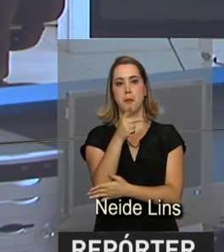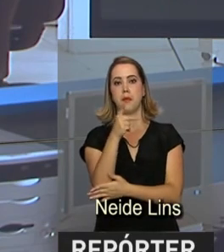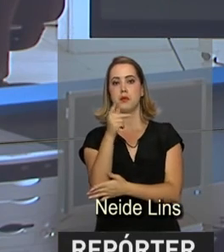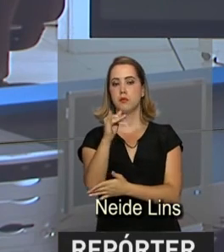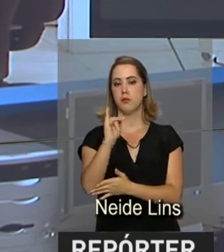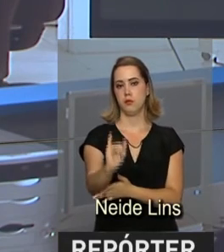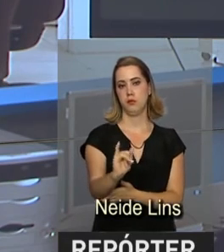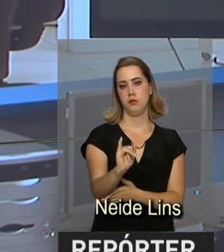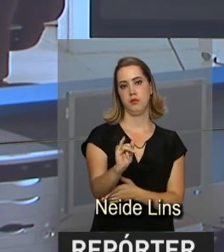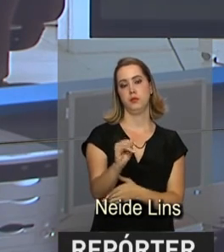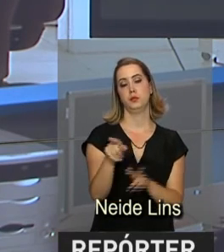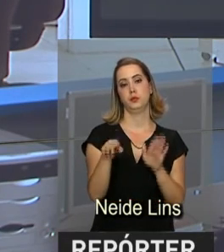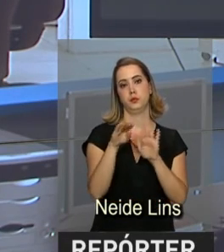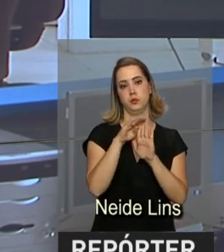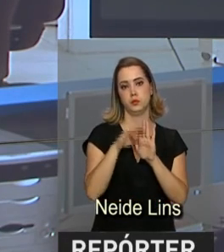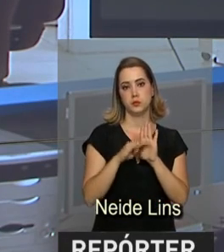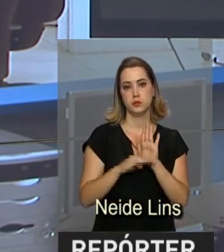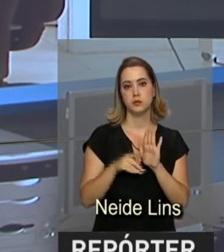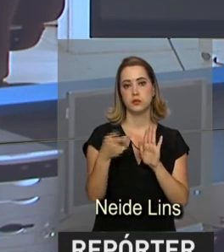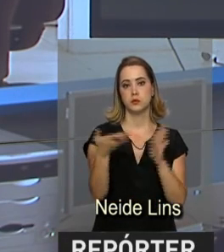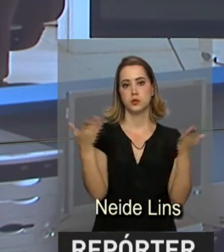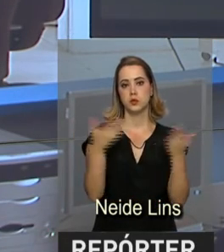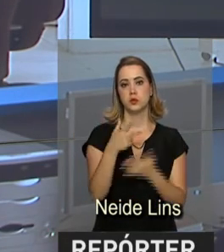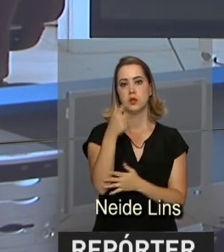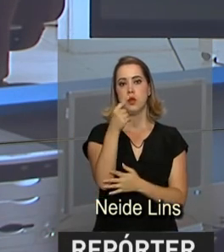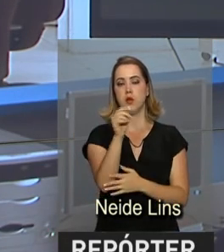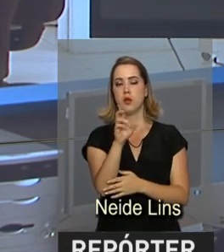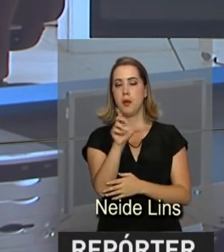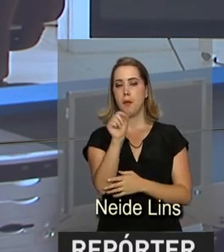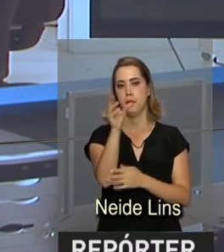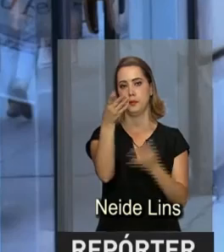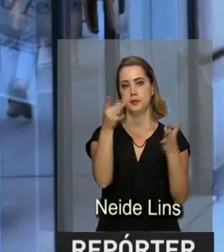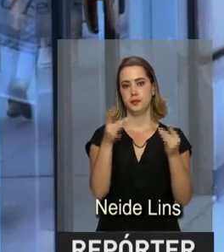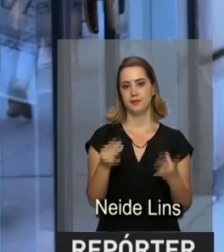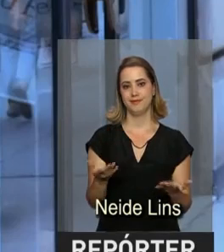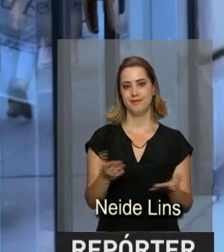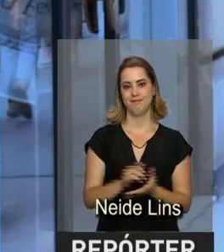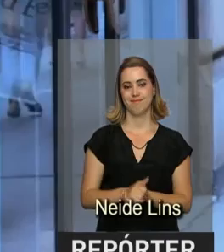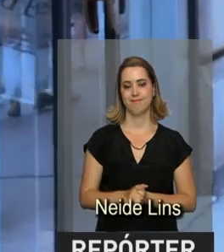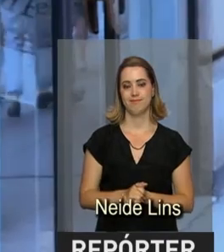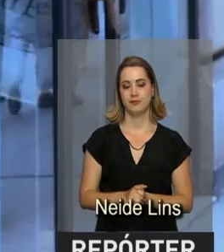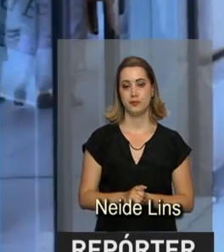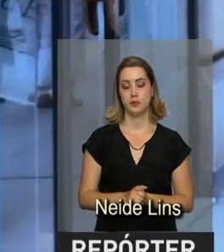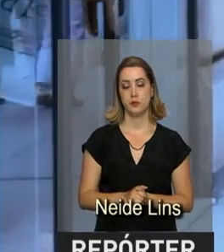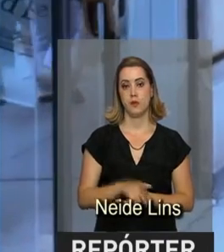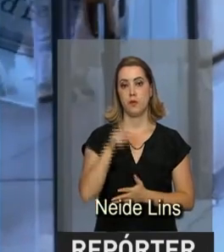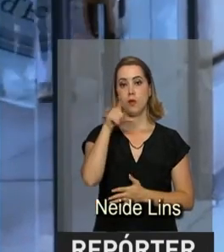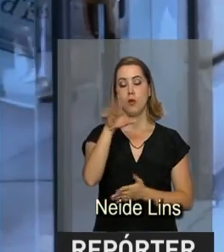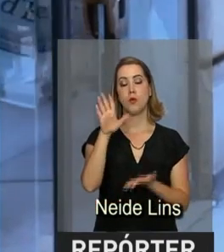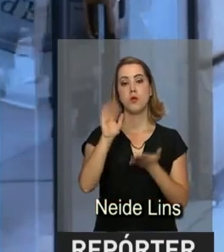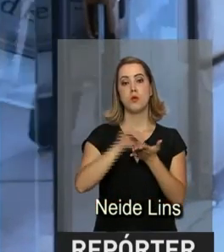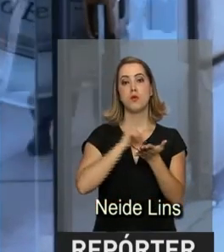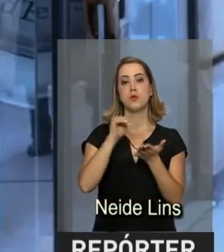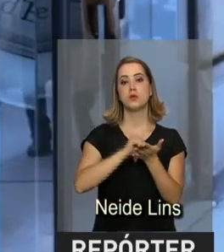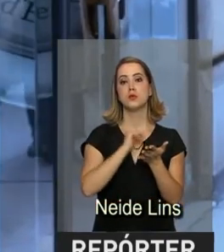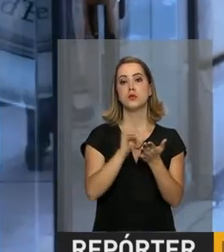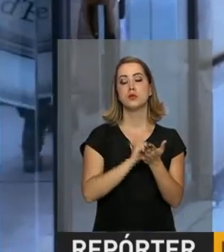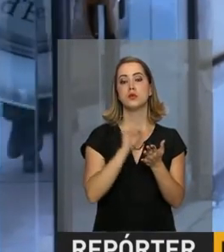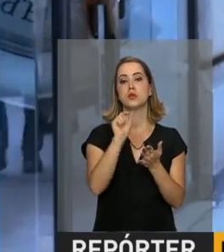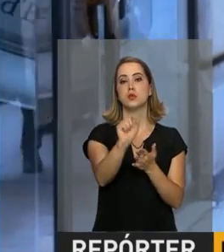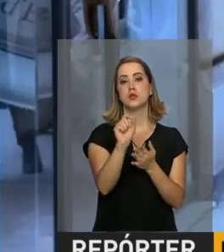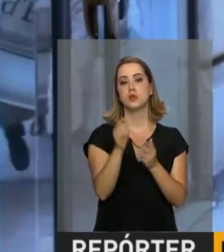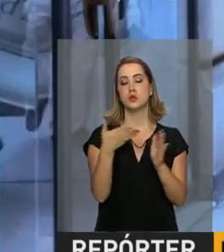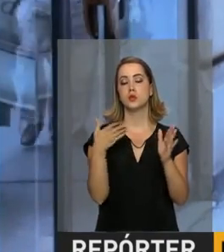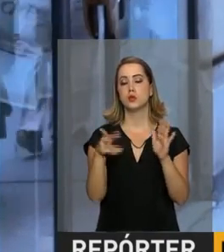pppi os detalhes com um enviado especial paulo la sálvia o secretário executivo do programa de